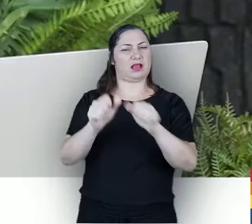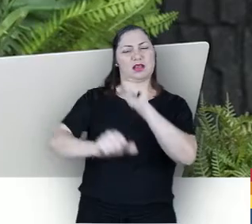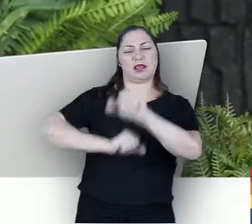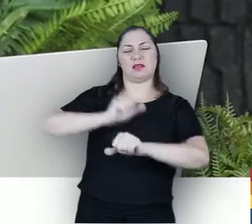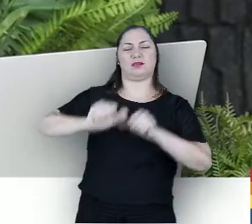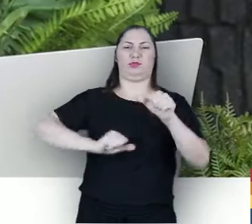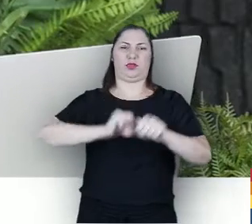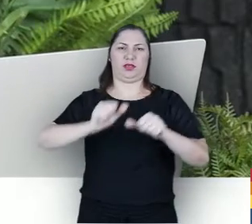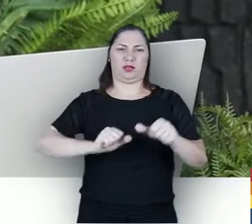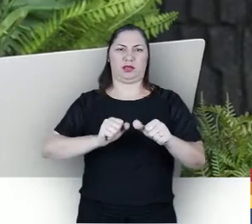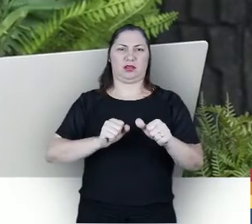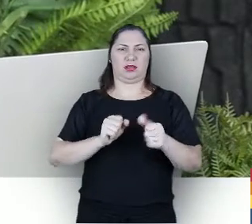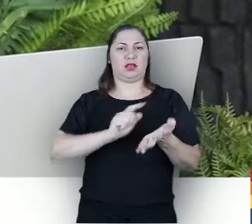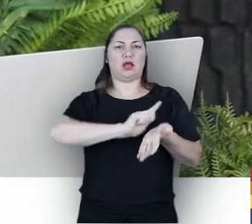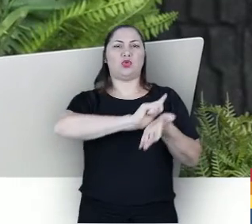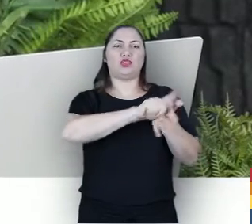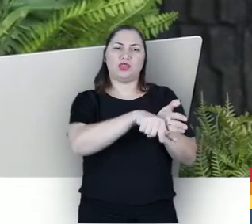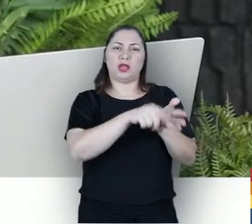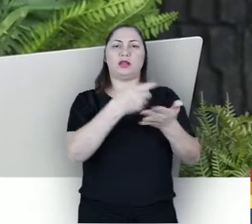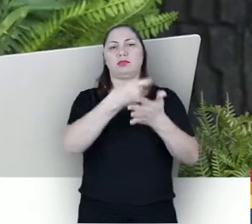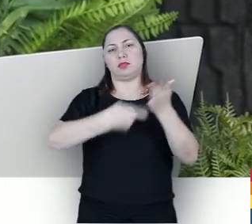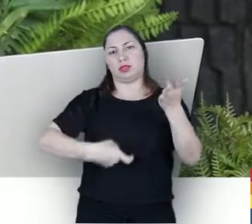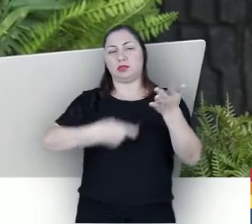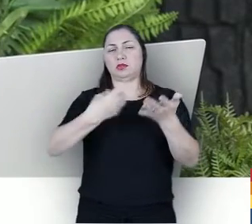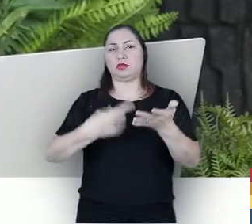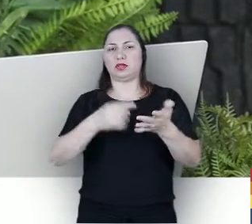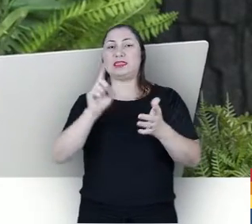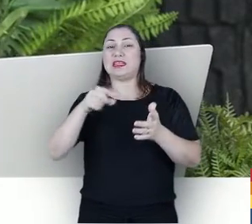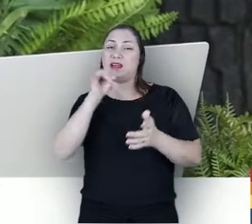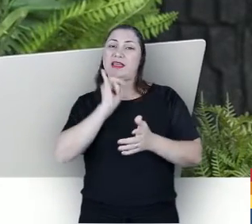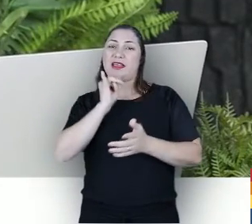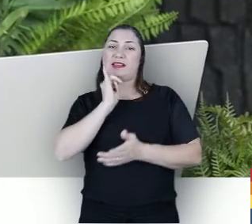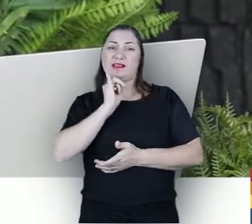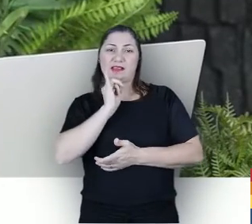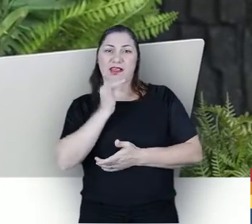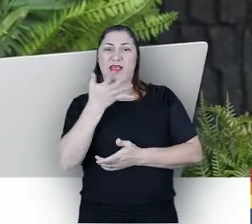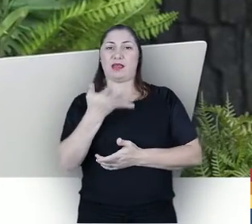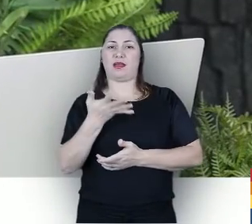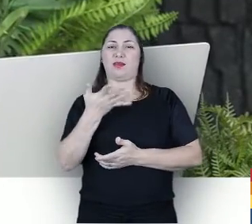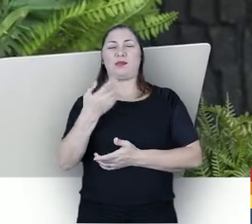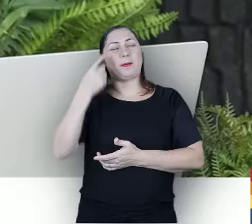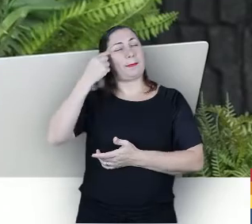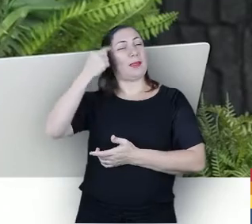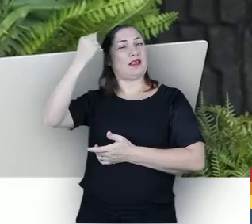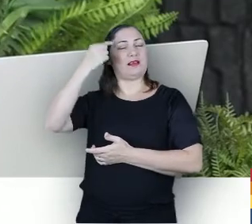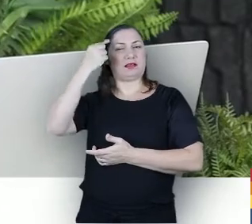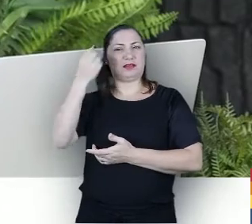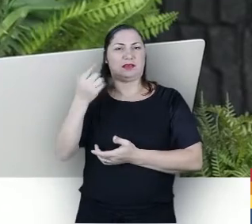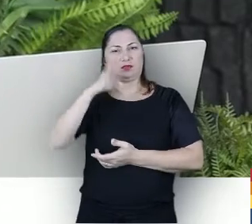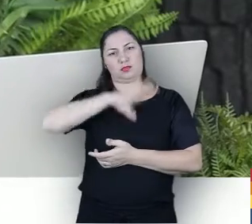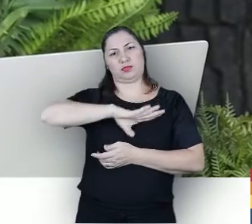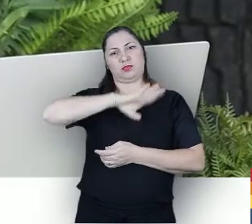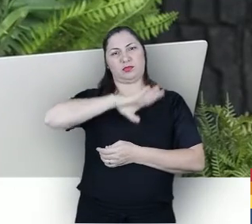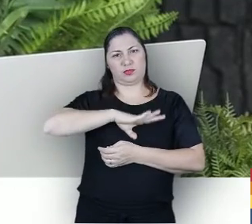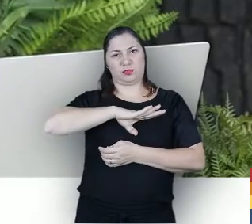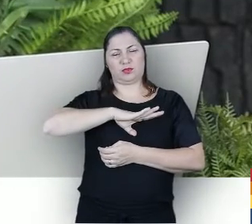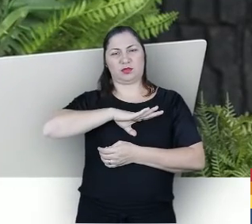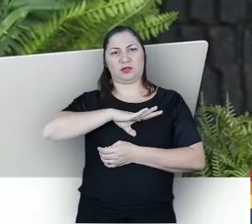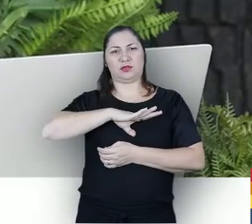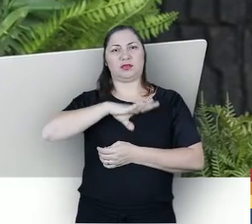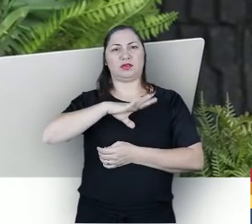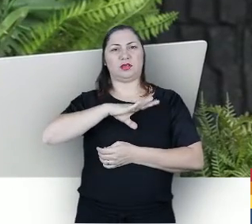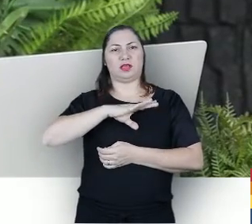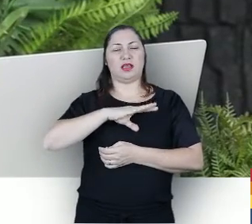gêneros textuais, e isso também surge em consonância com essa necessidade, né, dessas modificações. Então, os gêneros